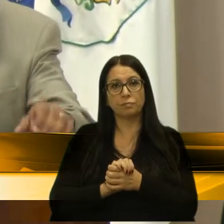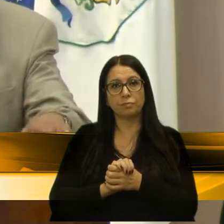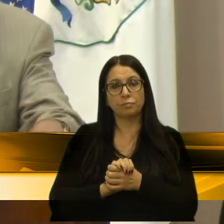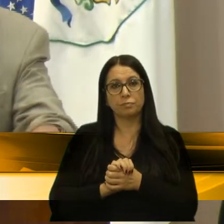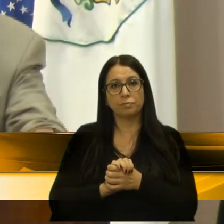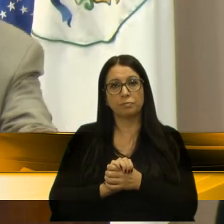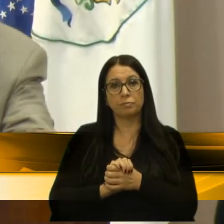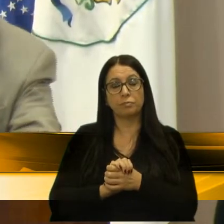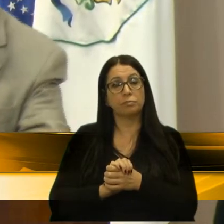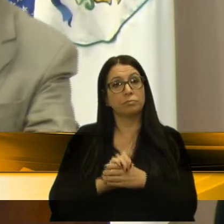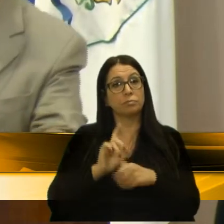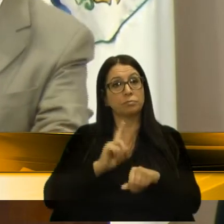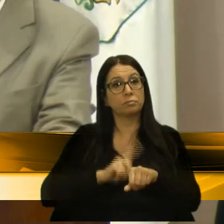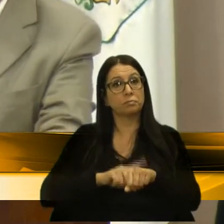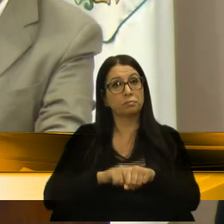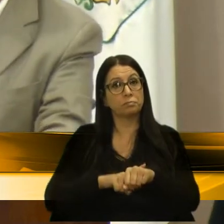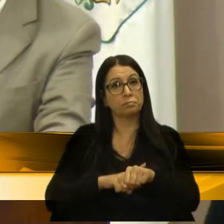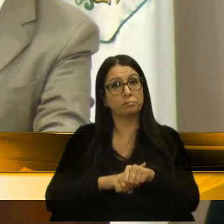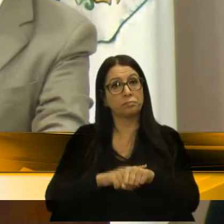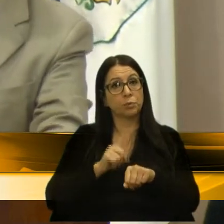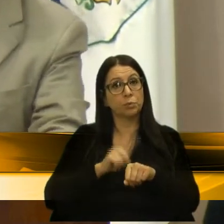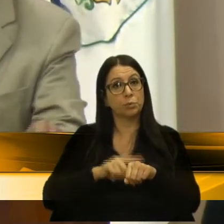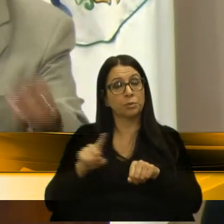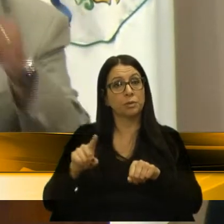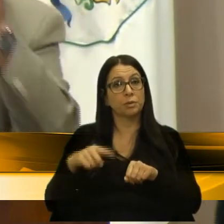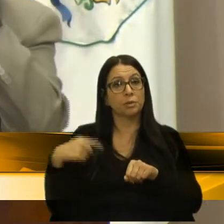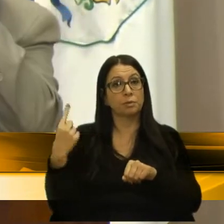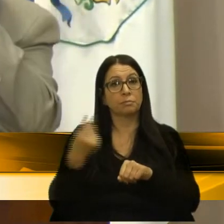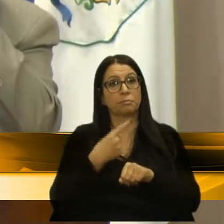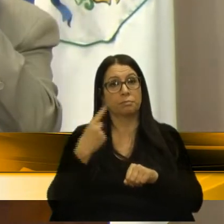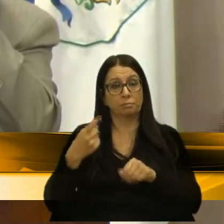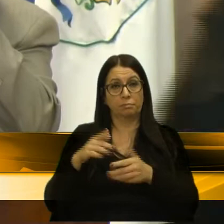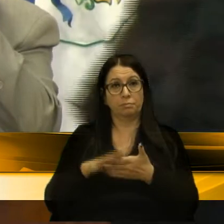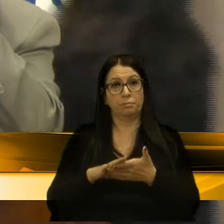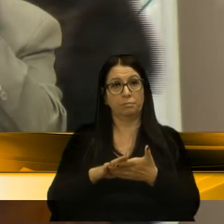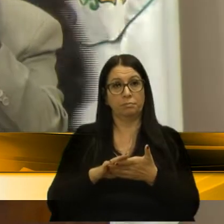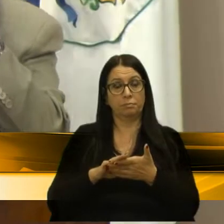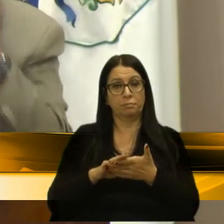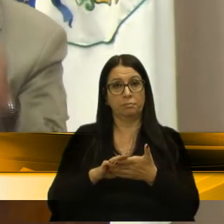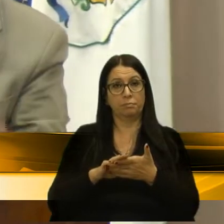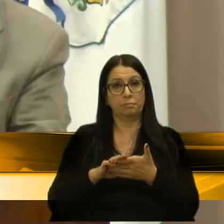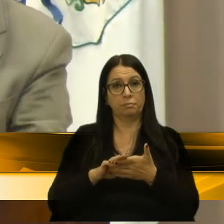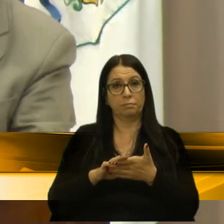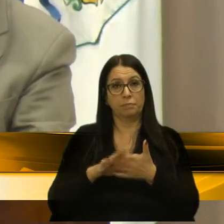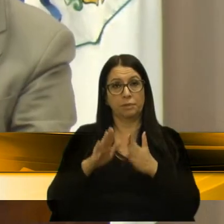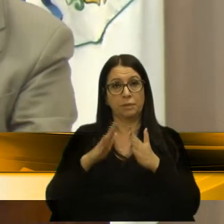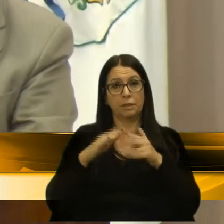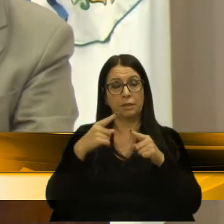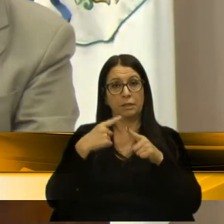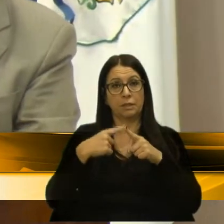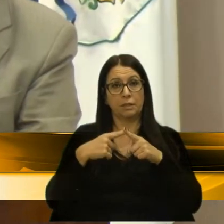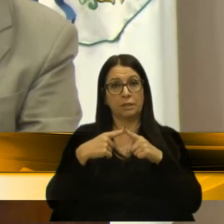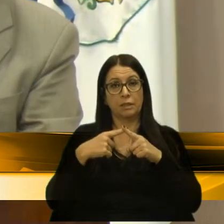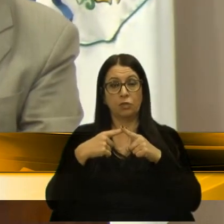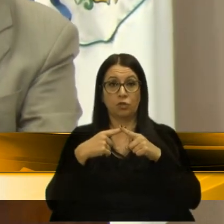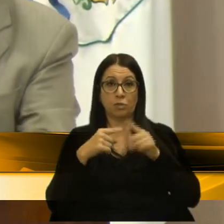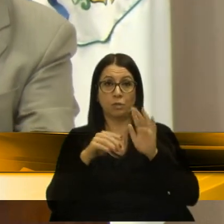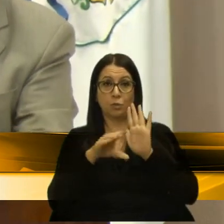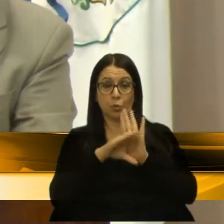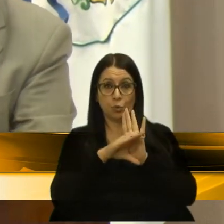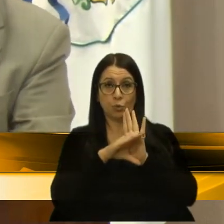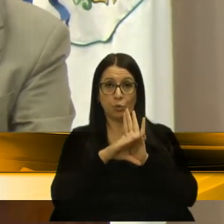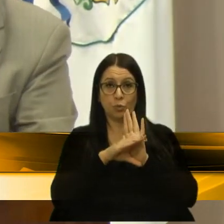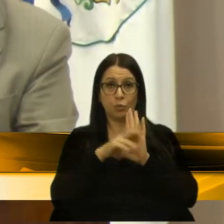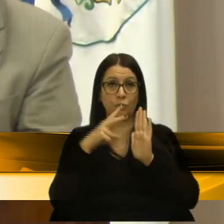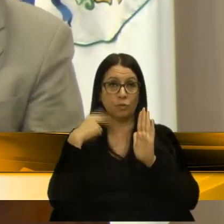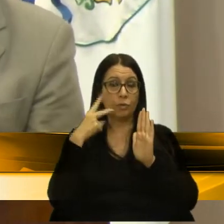um momento, um tempo litúrgico na nossa Igreja Católica, vereador Alberto.